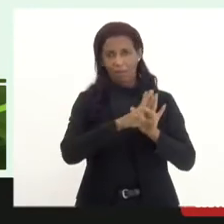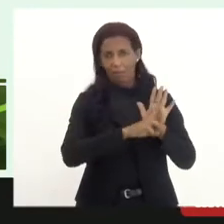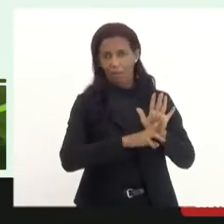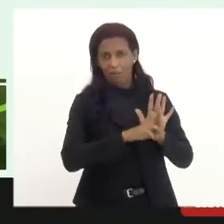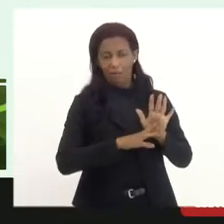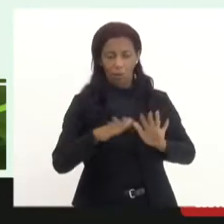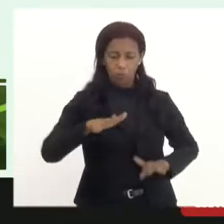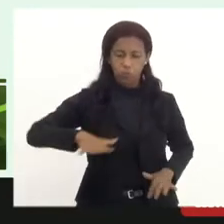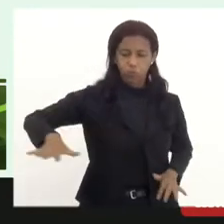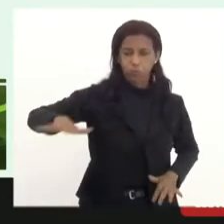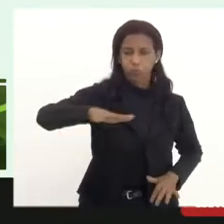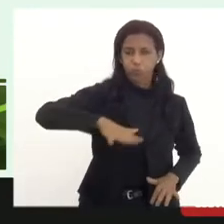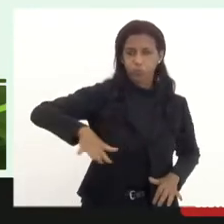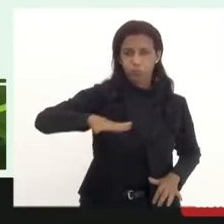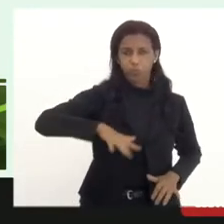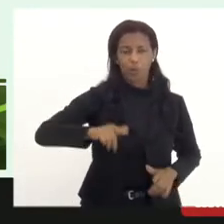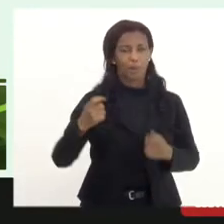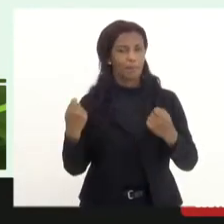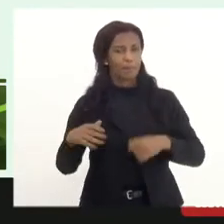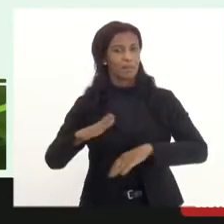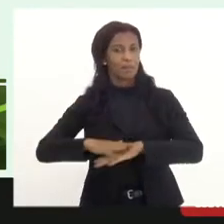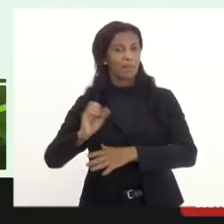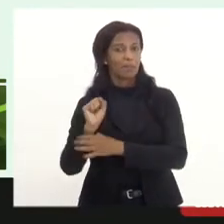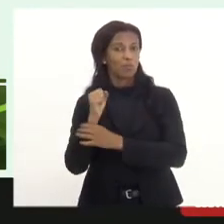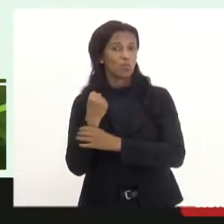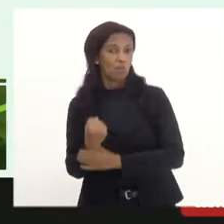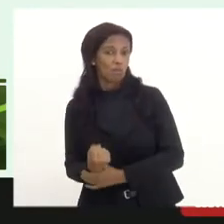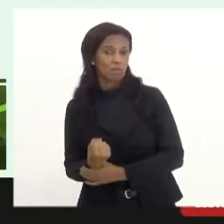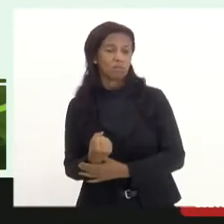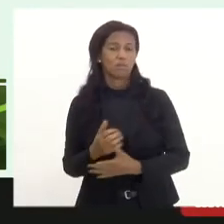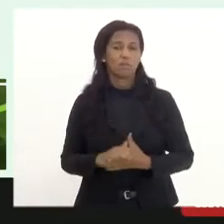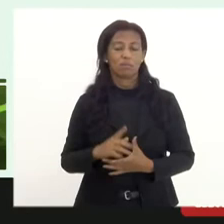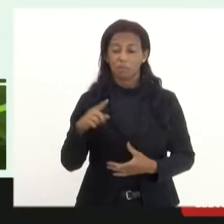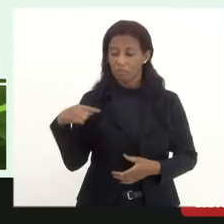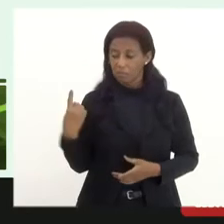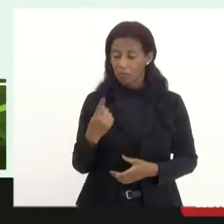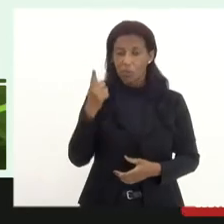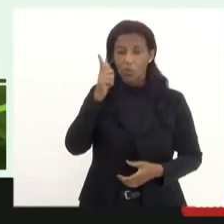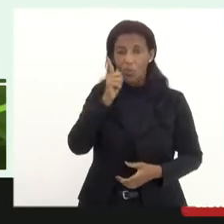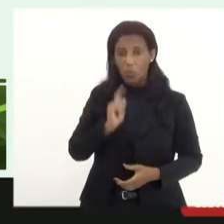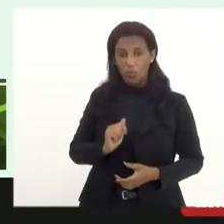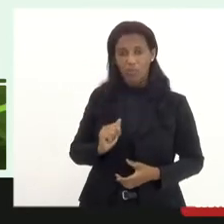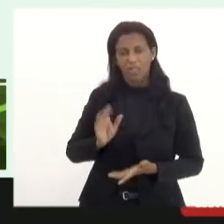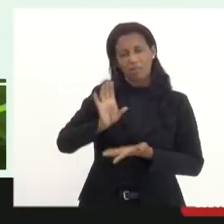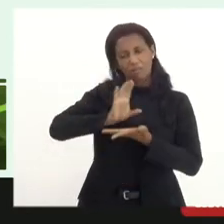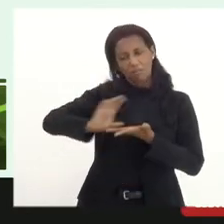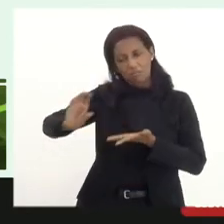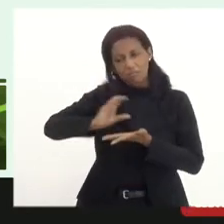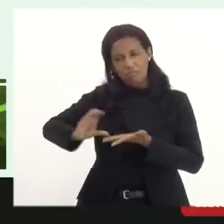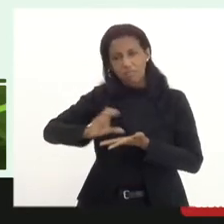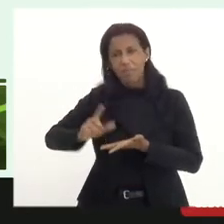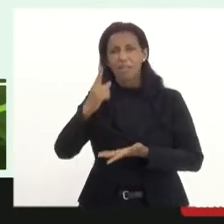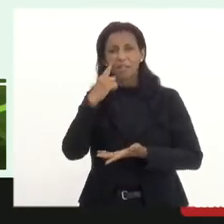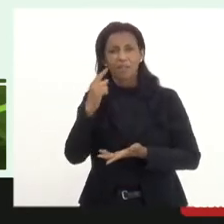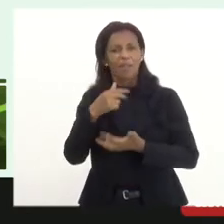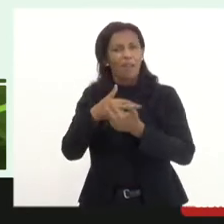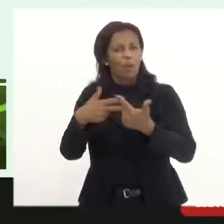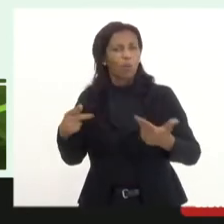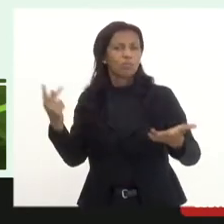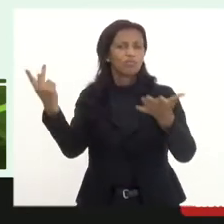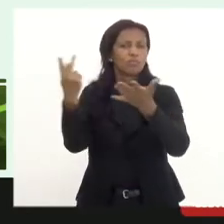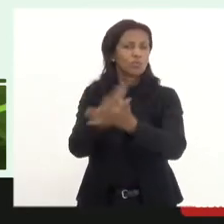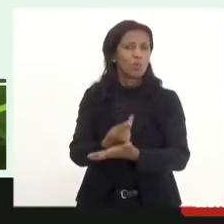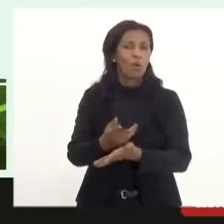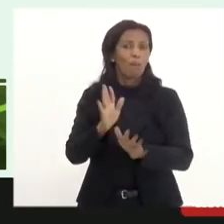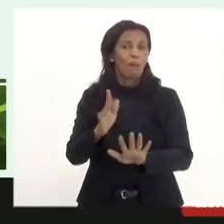O ambiente regulatório precisa ter mais segurança para que a gente possa destravar os investimentos e ver as coisas acontecerem,